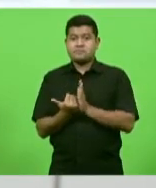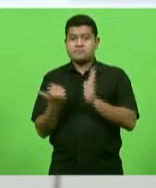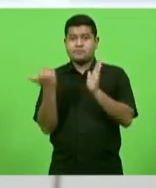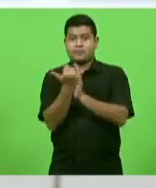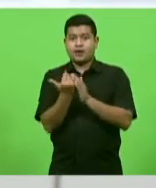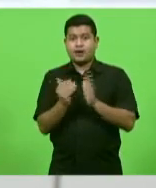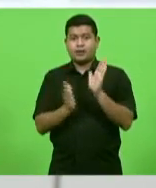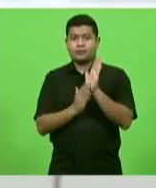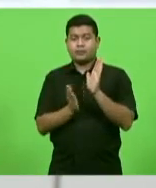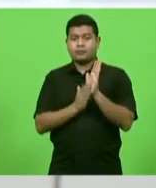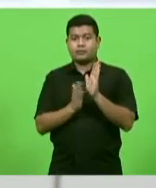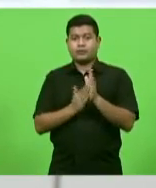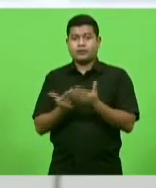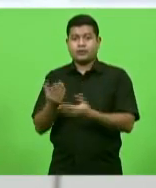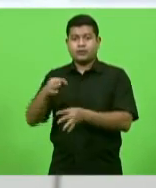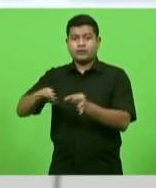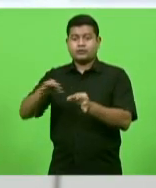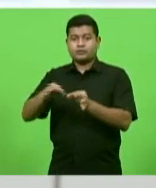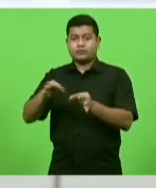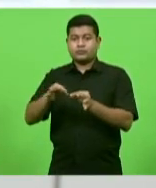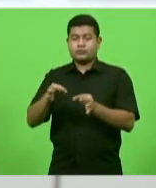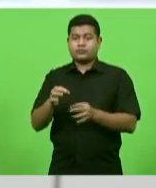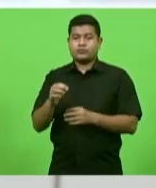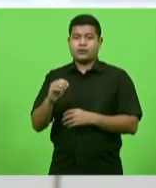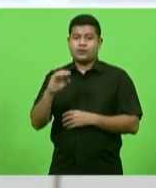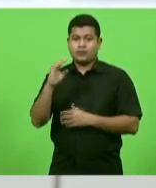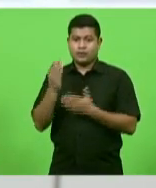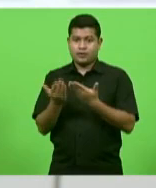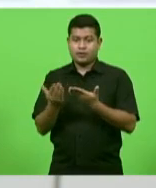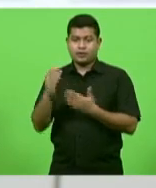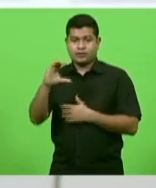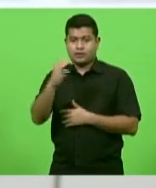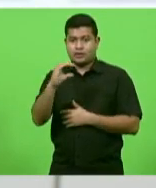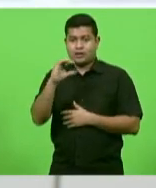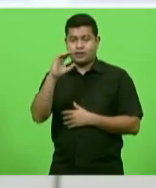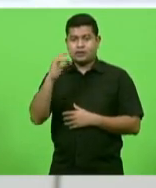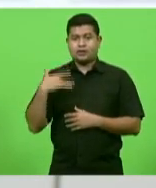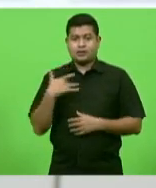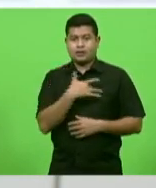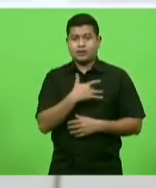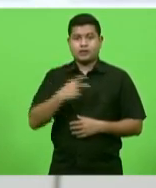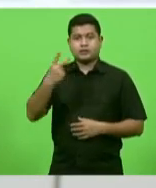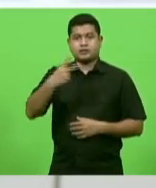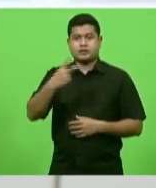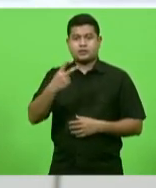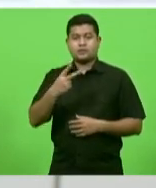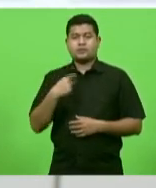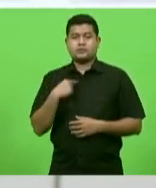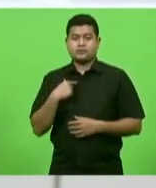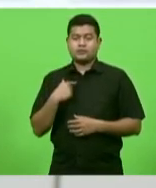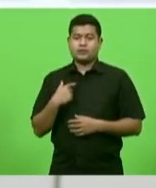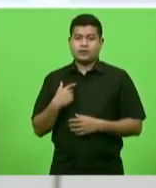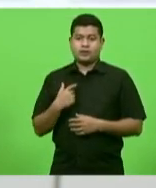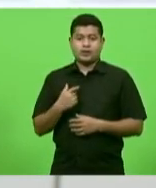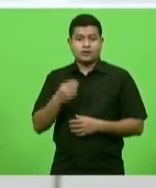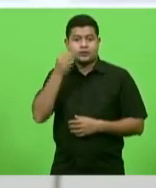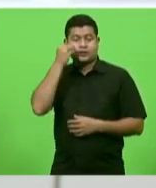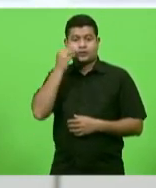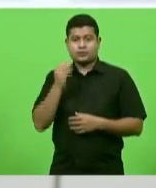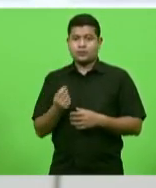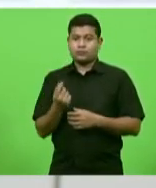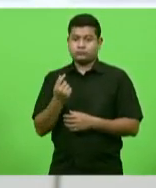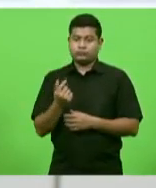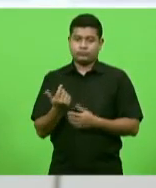pelo Instituto Nacional de Ciências da Saúde segunda colocada no Sertânia sugere ainda